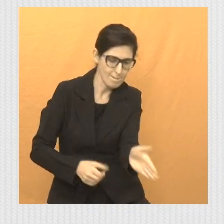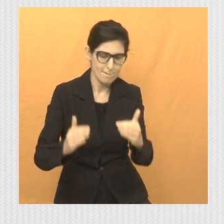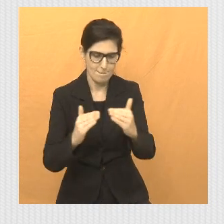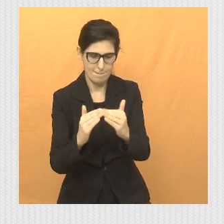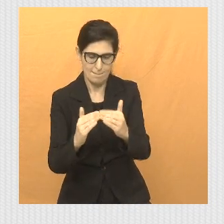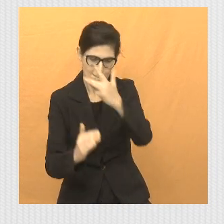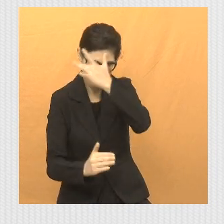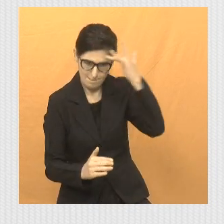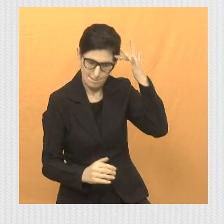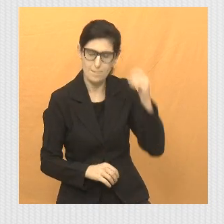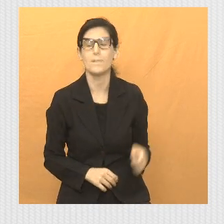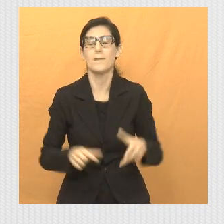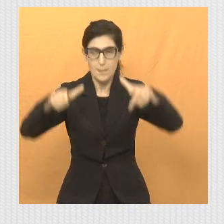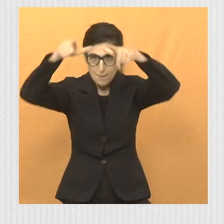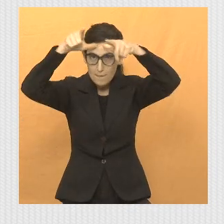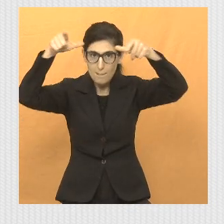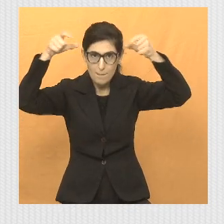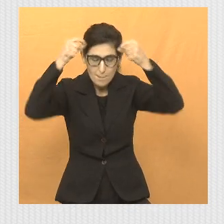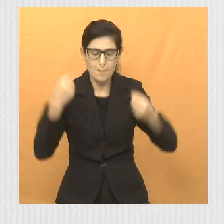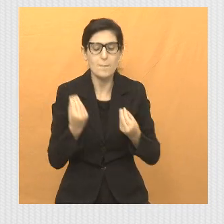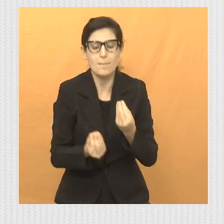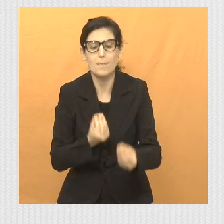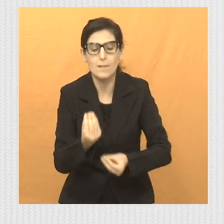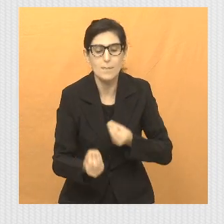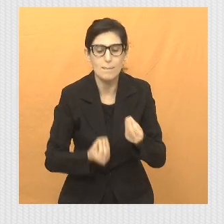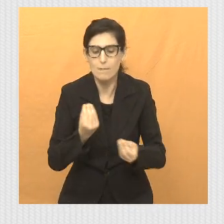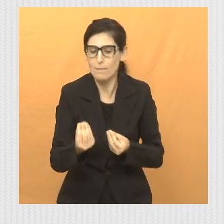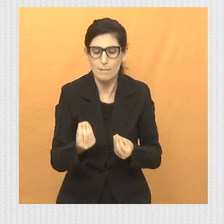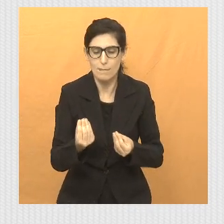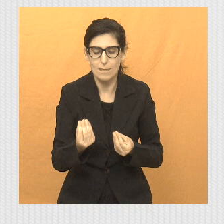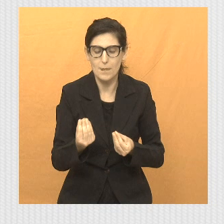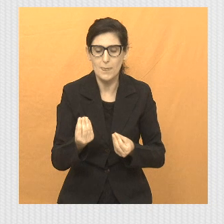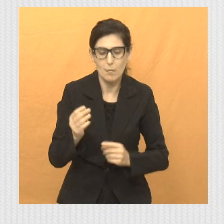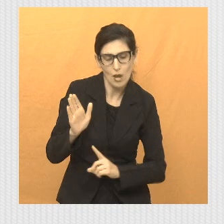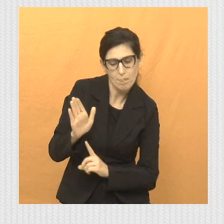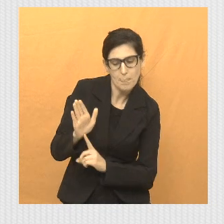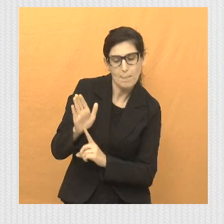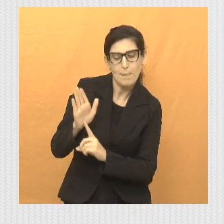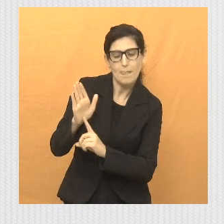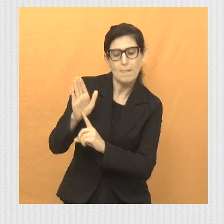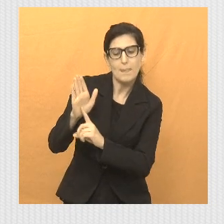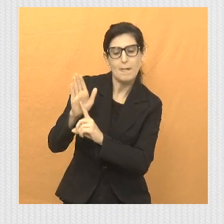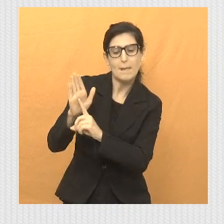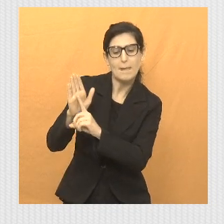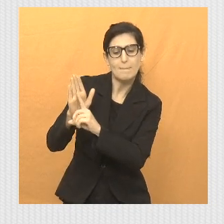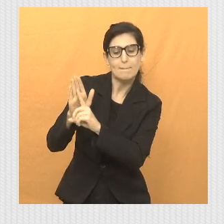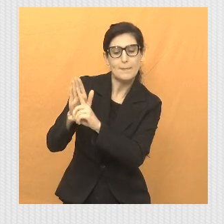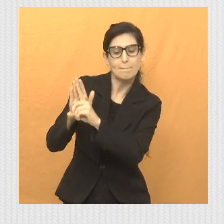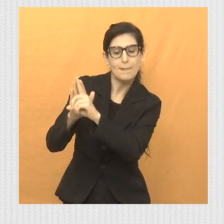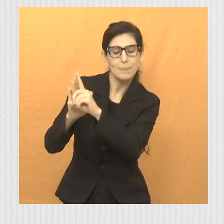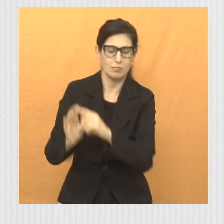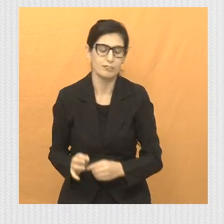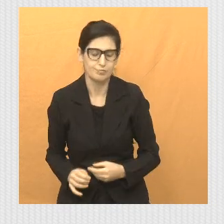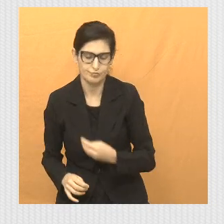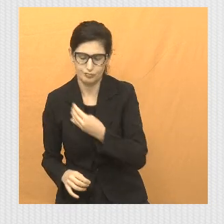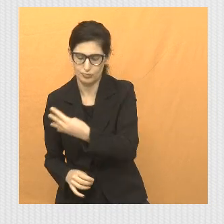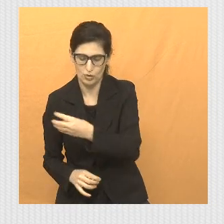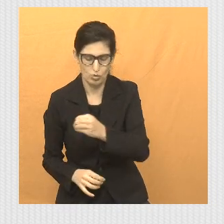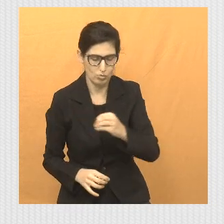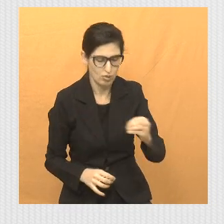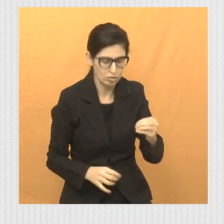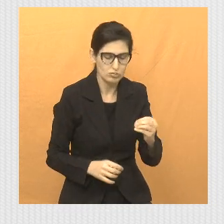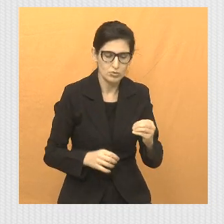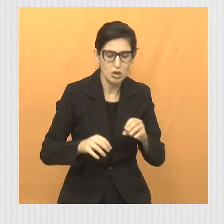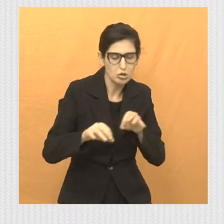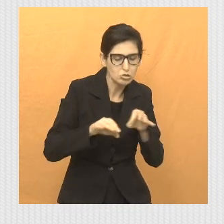enfermagem realizados nesses pacientes tiveram um aumento de aproximadamente 400 procedimentos